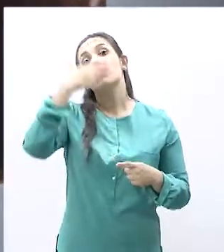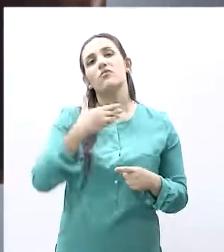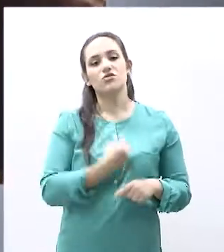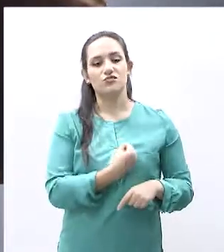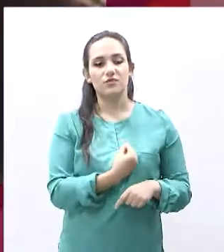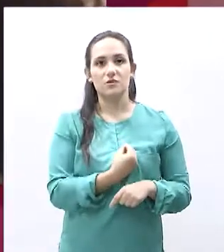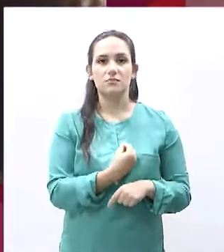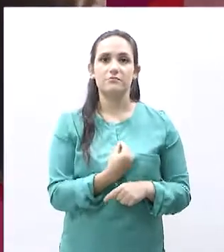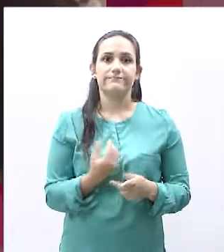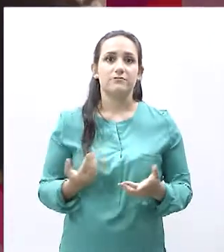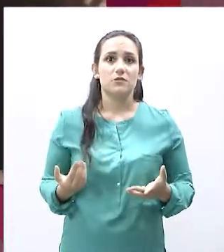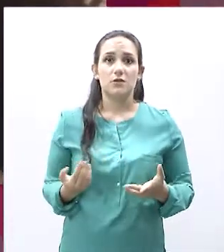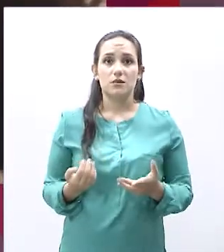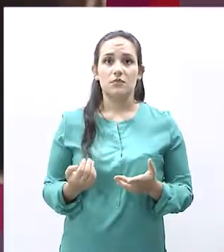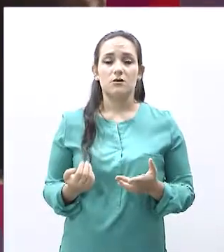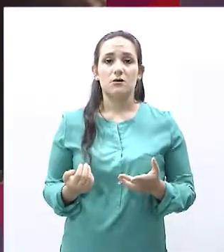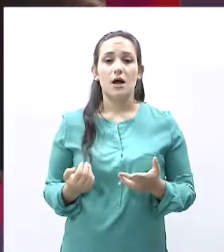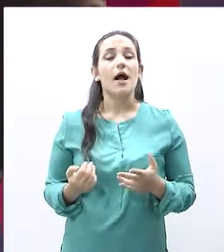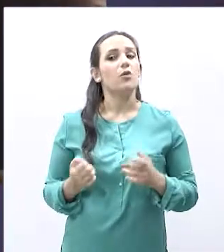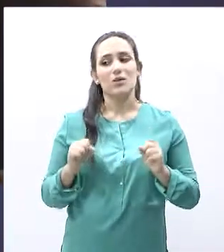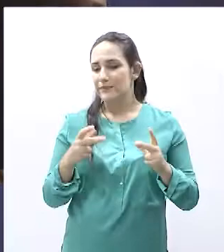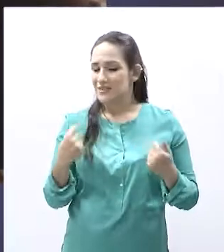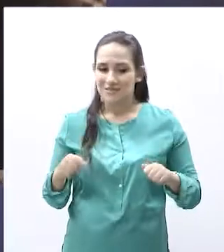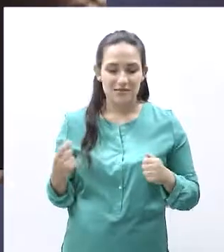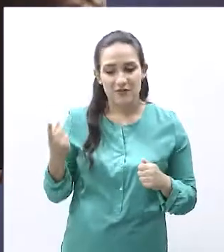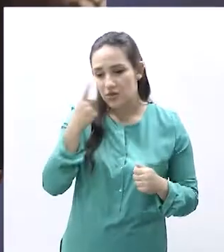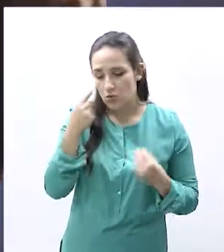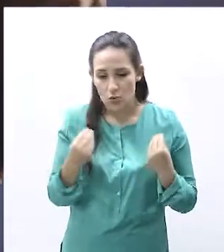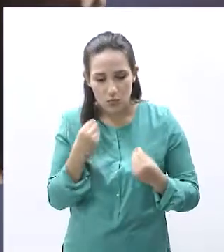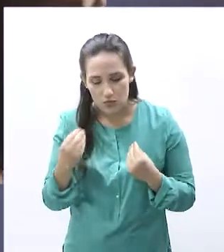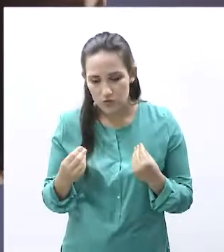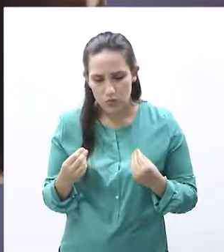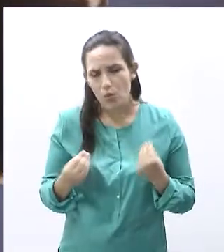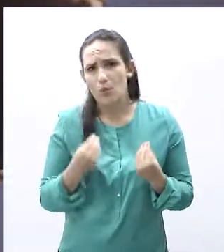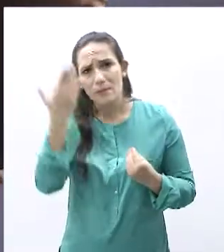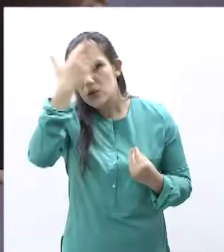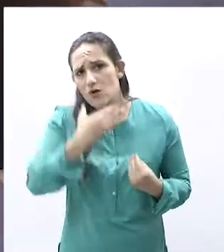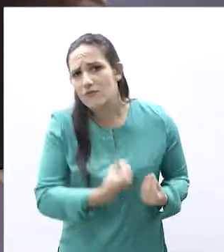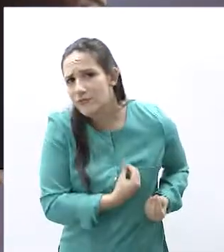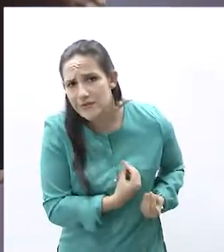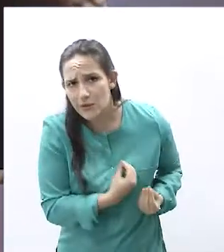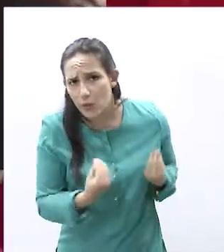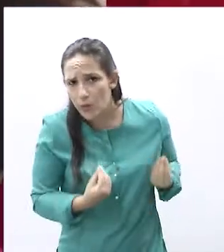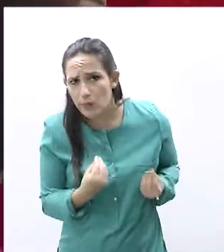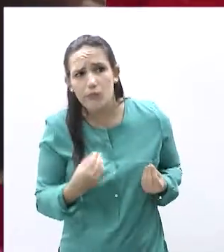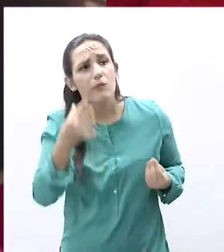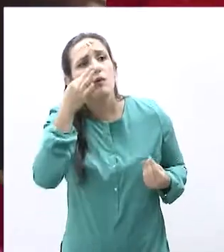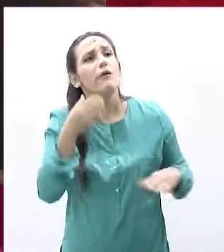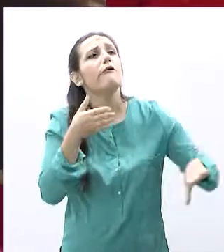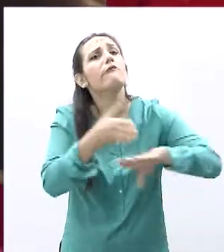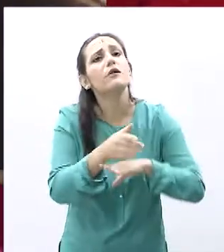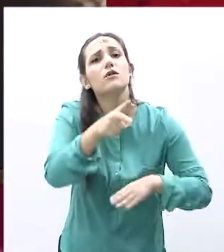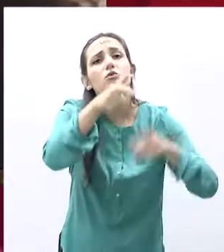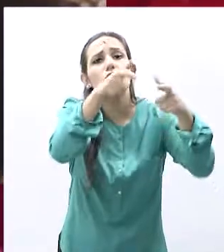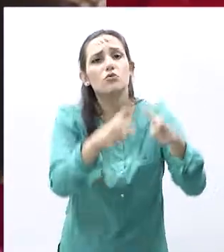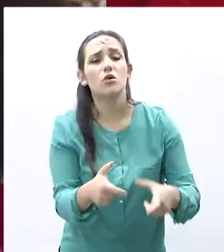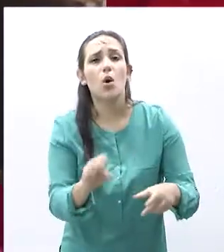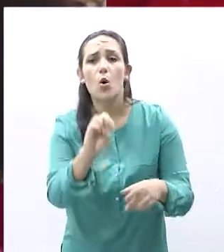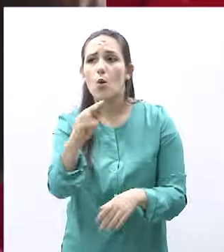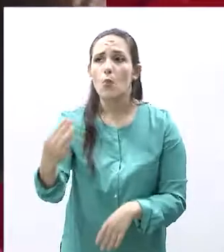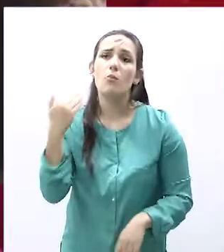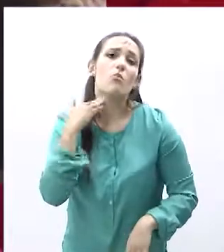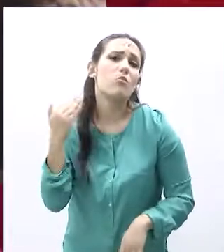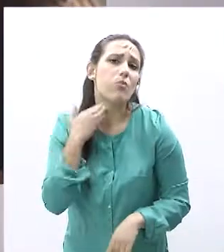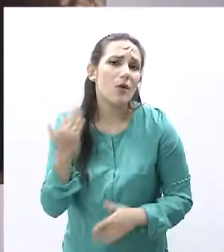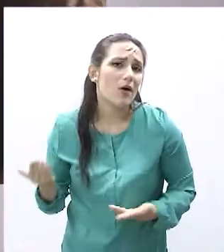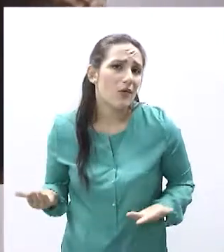vida, pararam de ocorrer. Porque como as pessoas não podiam fazer prova de vida presencial, sequer nos bancos, e